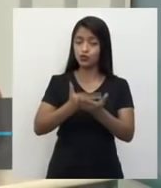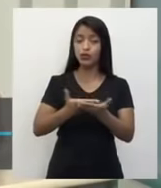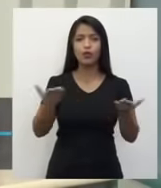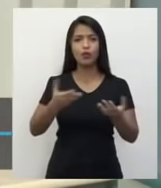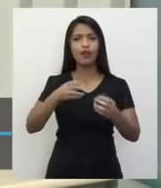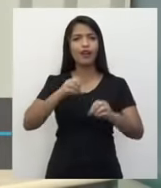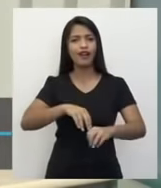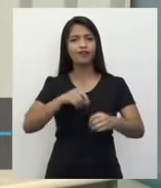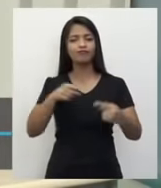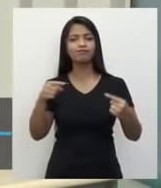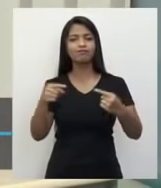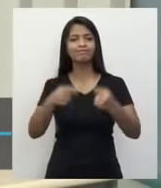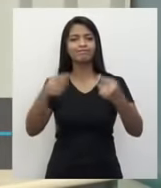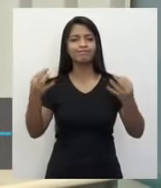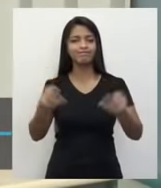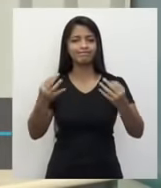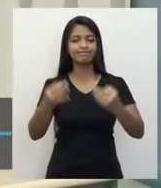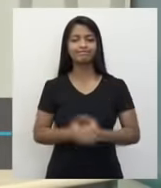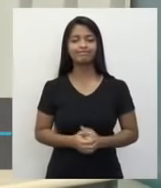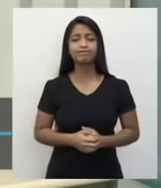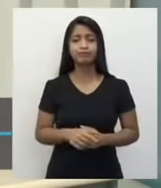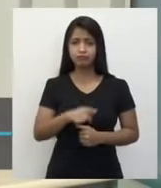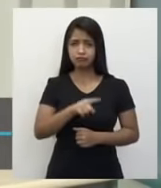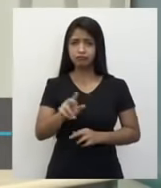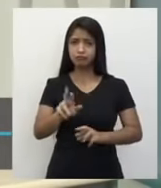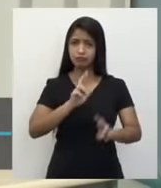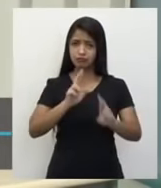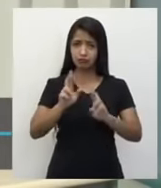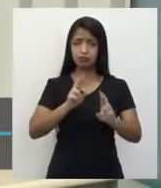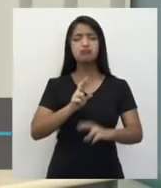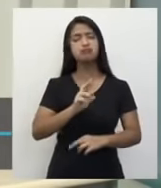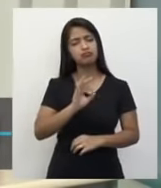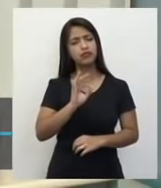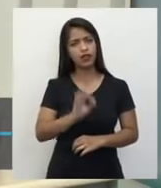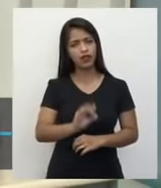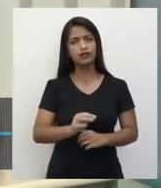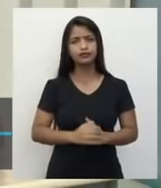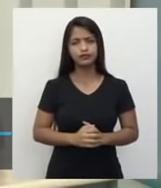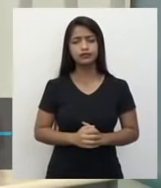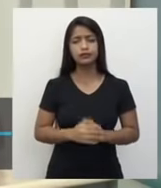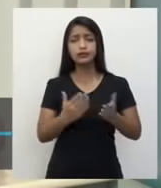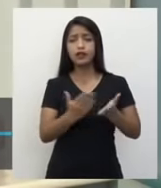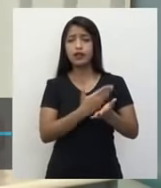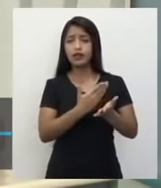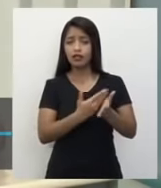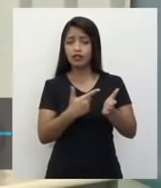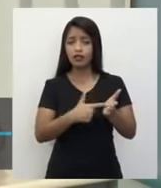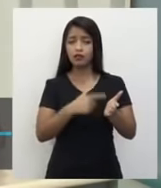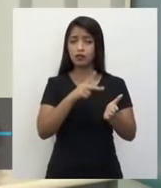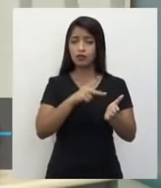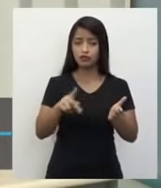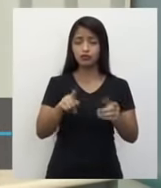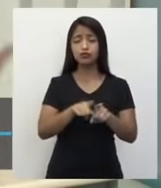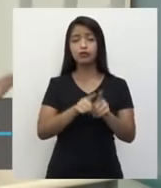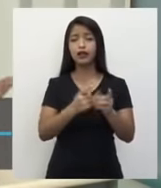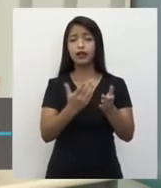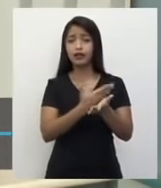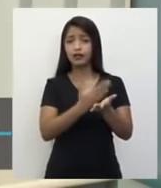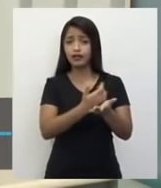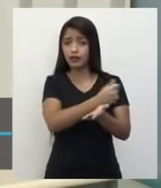gente, assim, tudo que vocês falaram tá certo. A gente está fazendo só um recorte do caderno do professor e do aluno. Então, tem muito